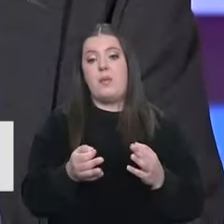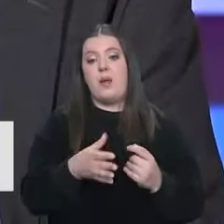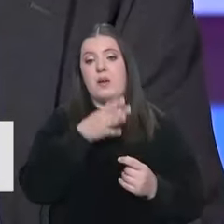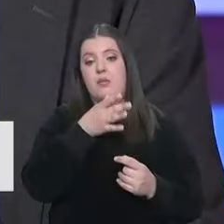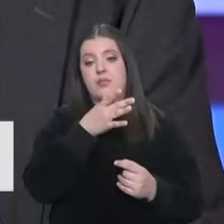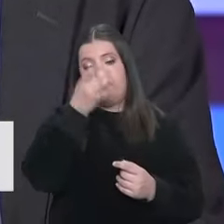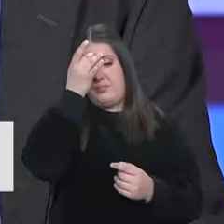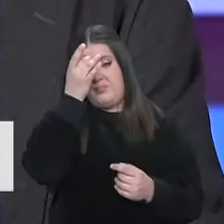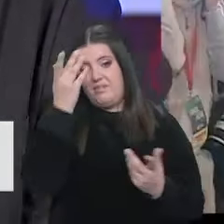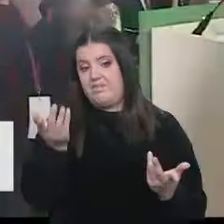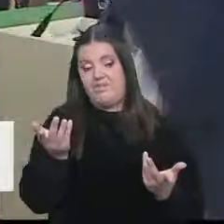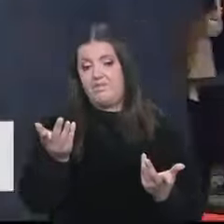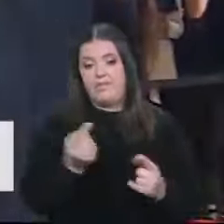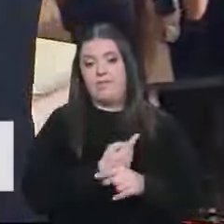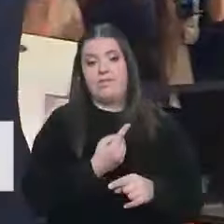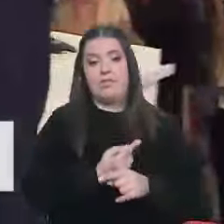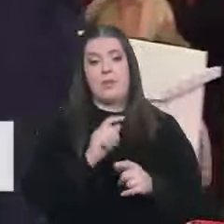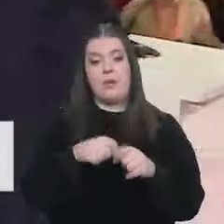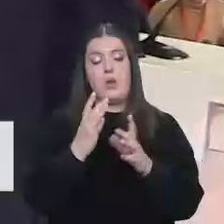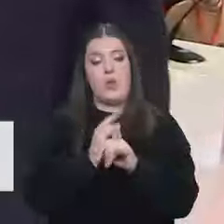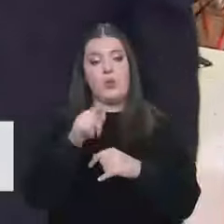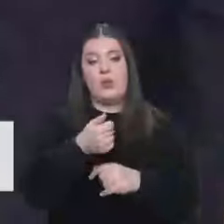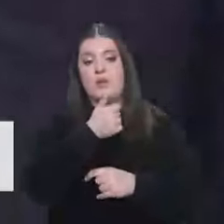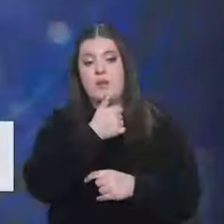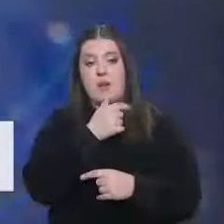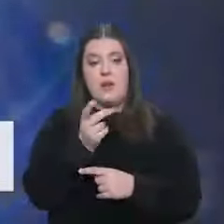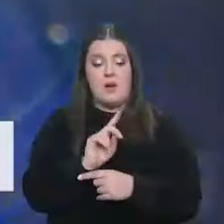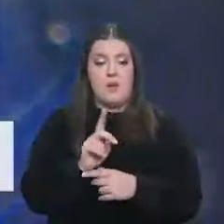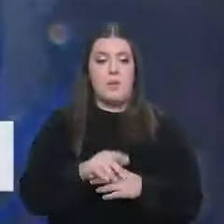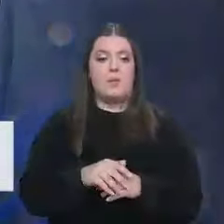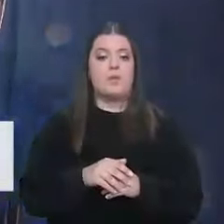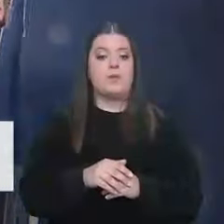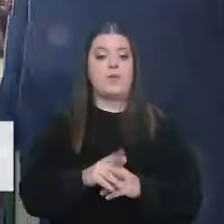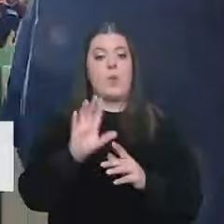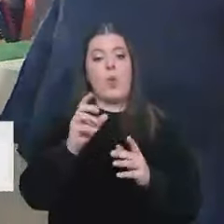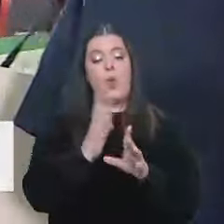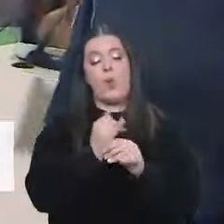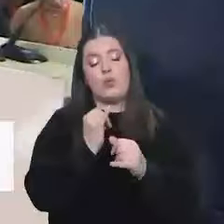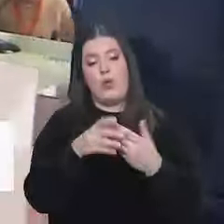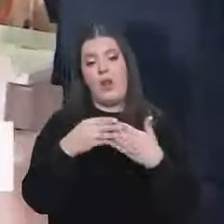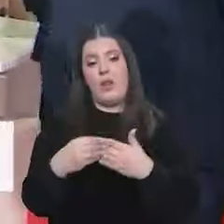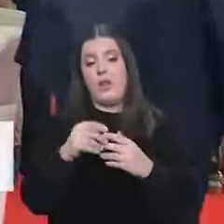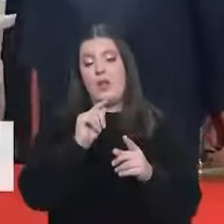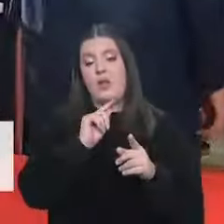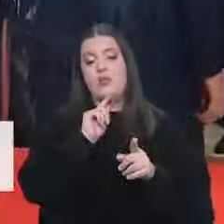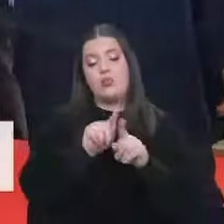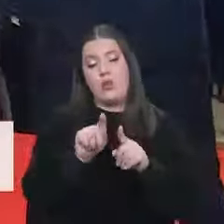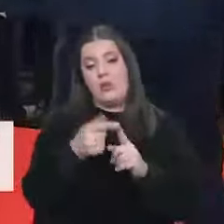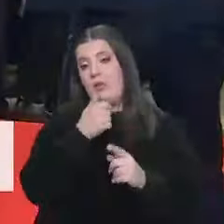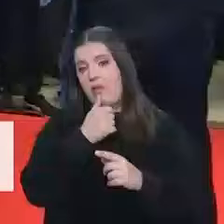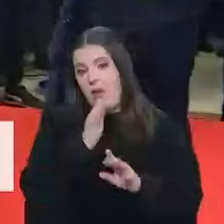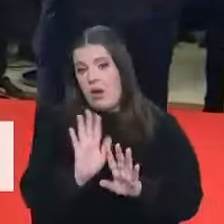me sobre aquilo que outro partido decide e outro eh outro Líder político de outro partido sucide